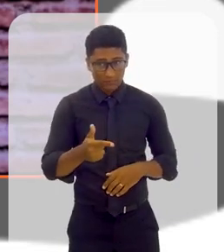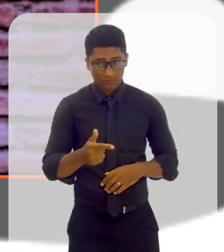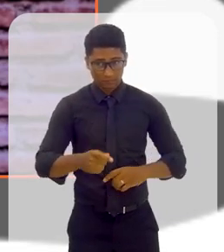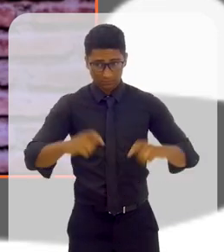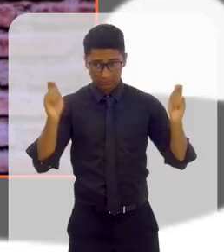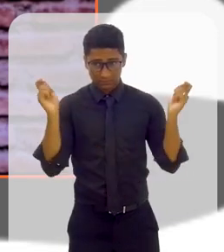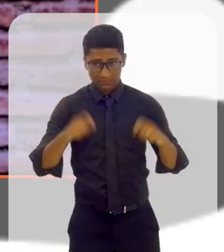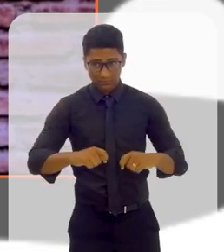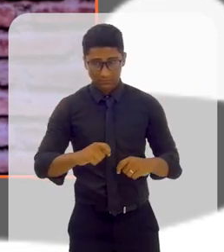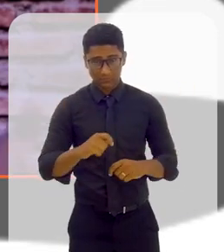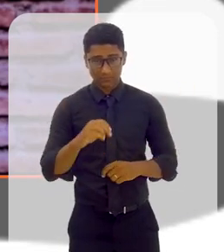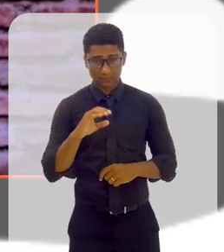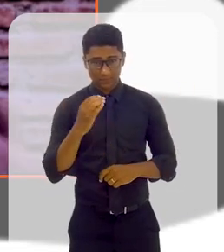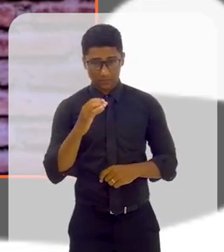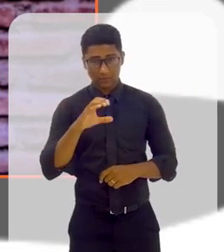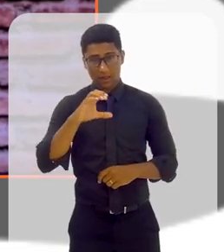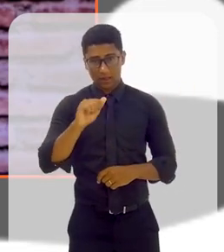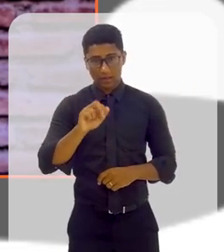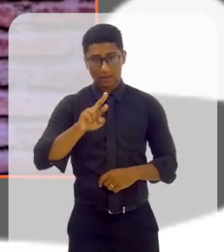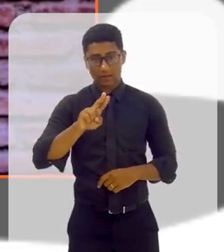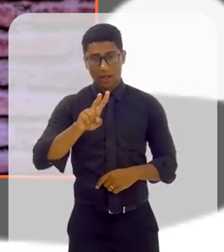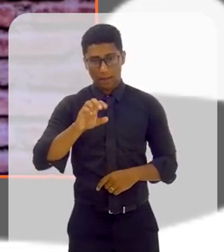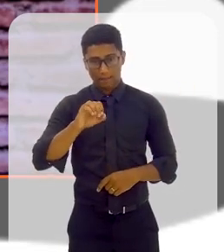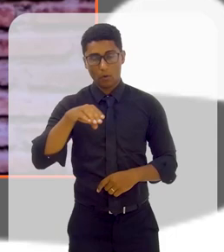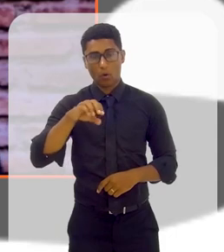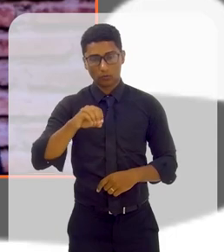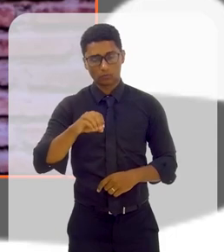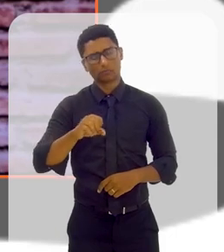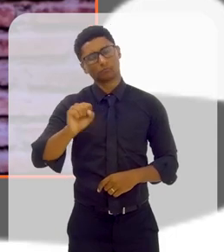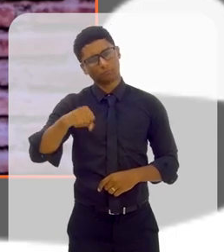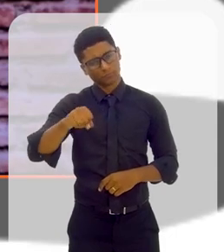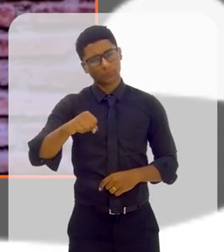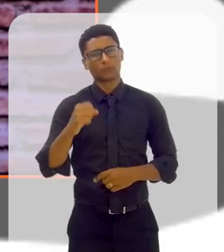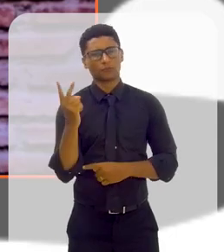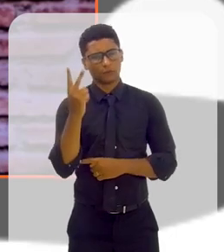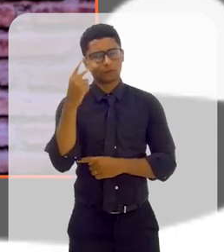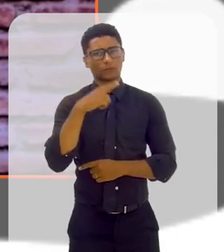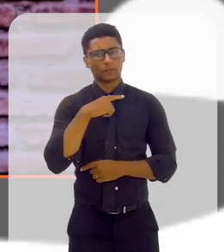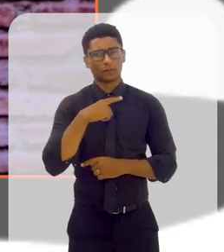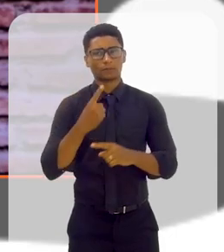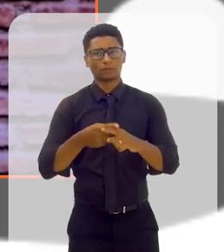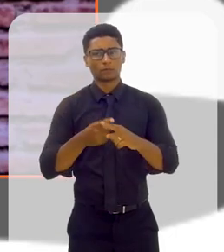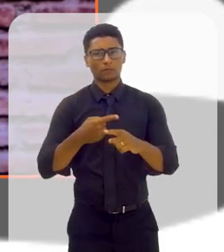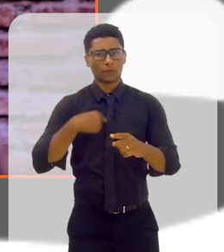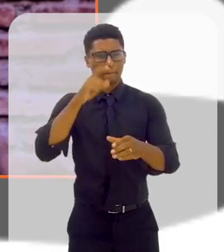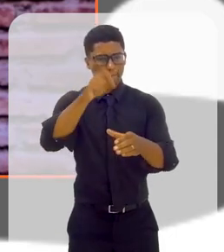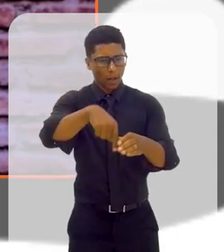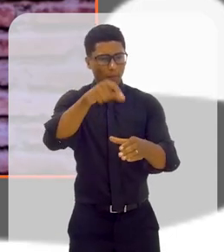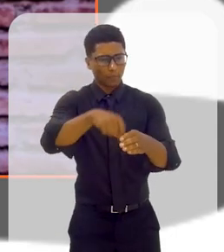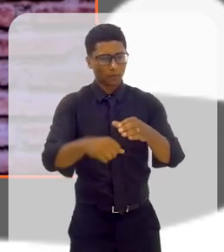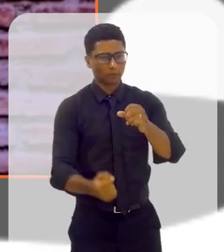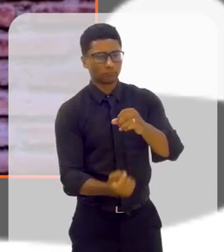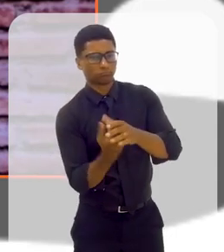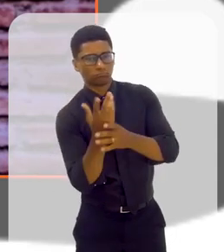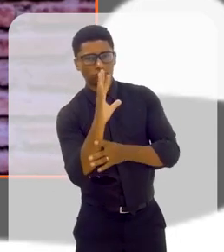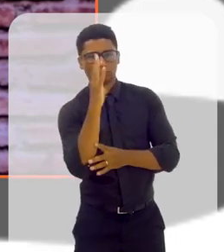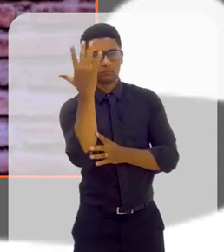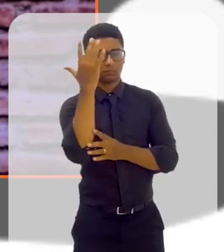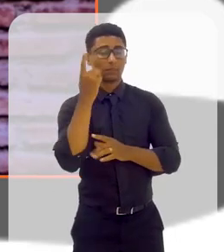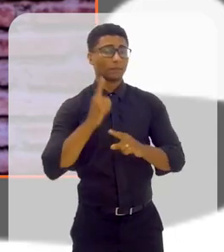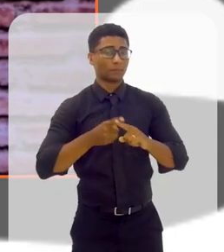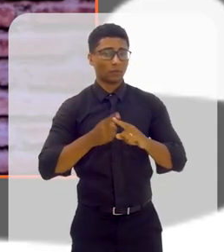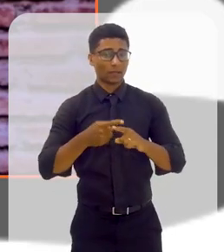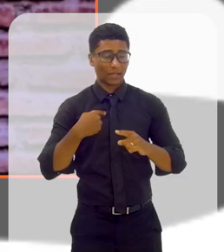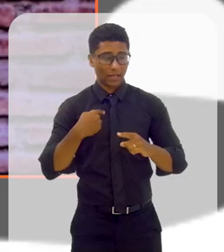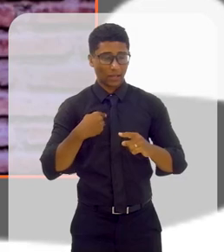fazendo crédito de carbono? Sim, logo esse crédito de carbono não tem valor, porque eu continuaria plantando para tocar o meu negócio. Eu